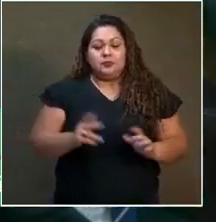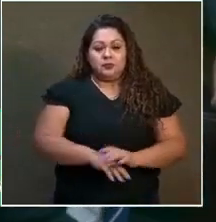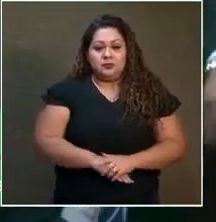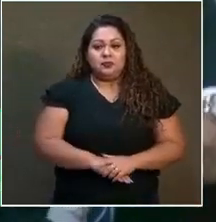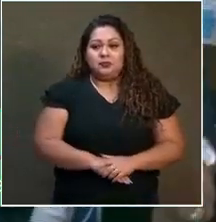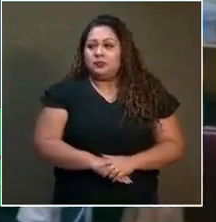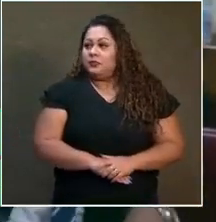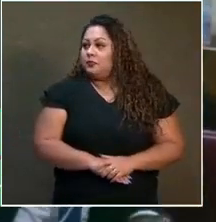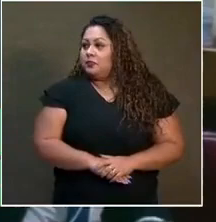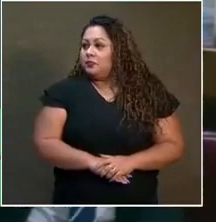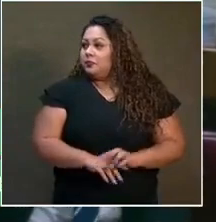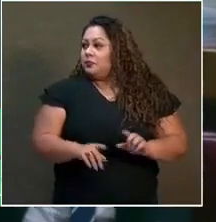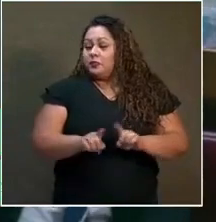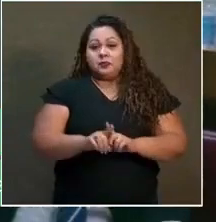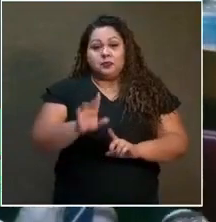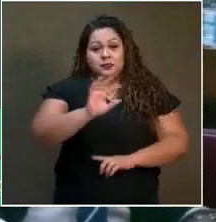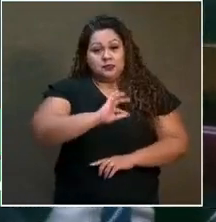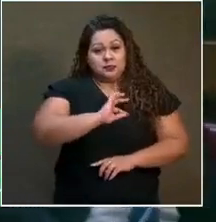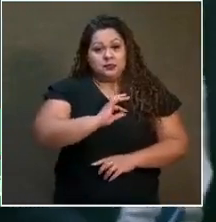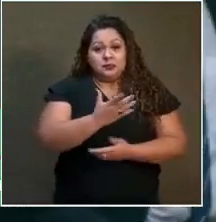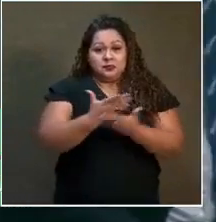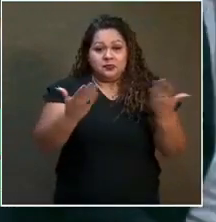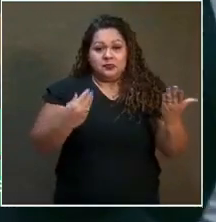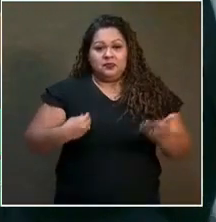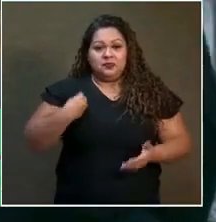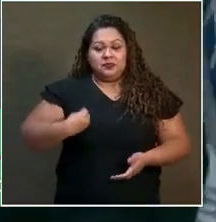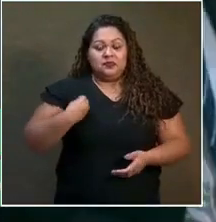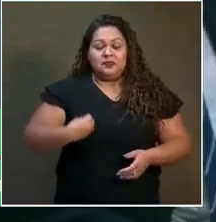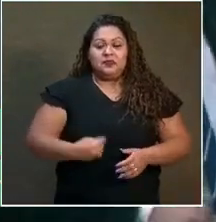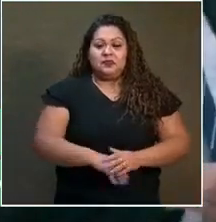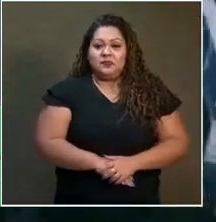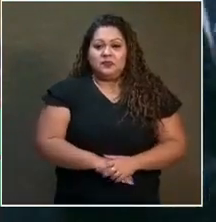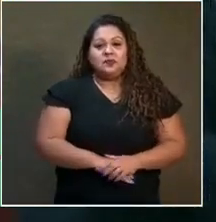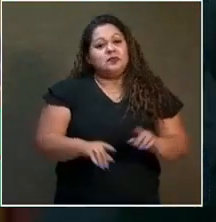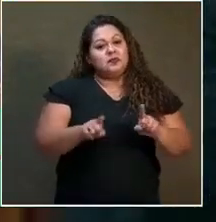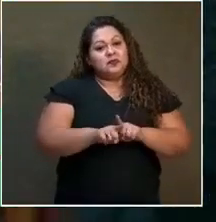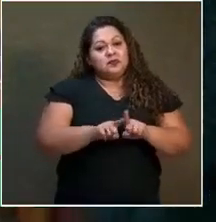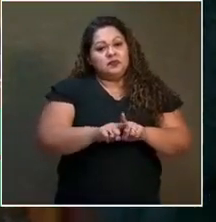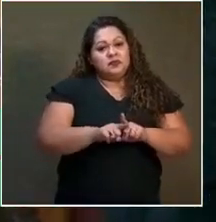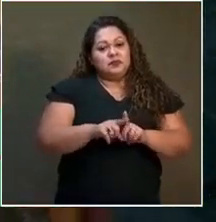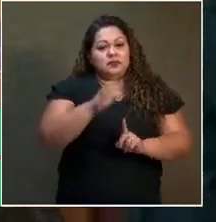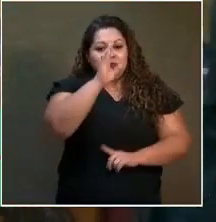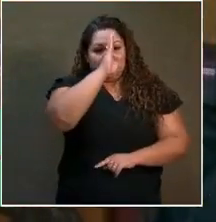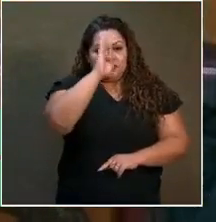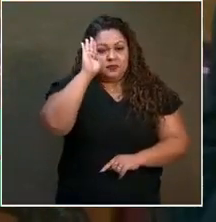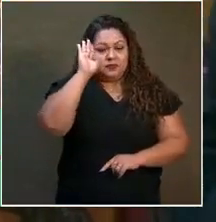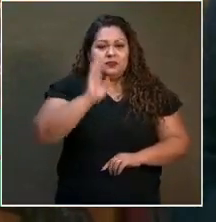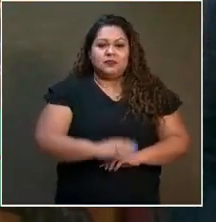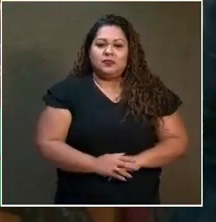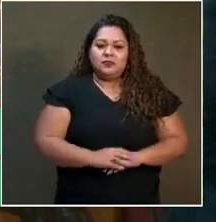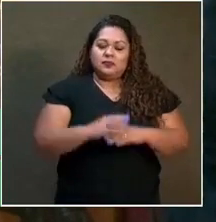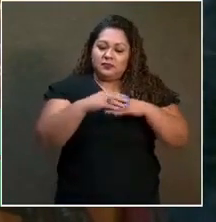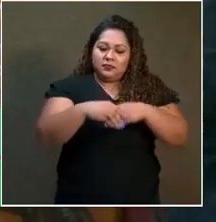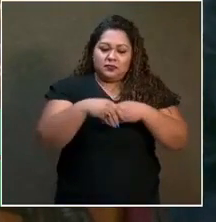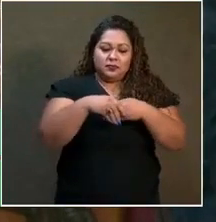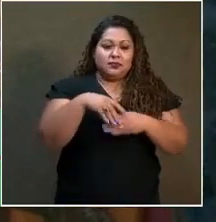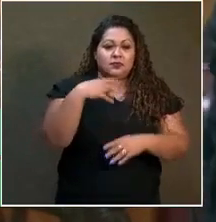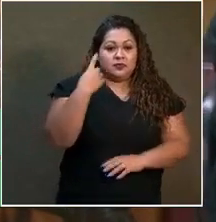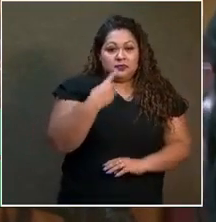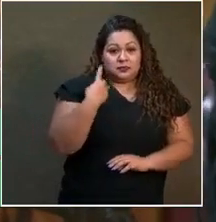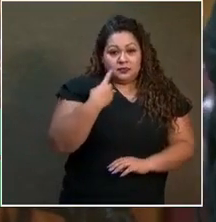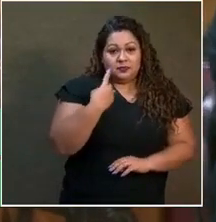a guarda, os policiais que aqui estão presentes, os acadêmicos, cumprimentar os